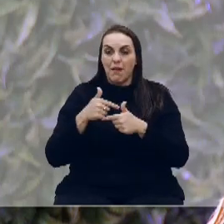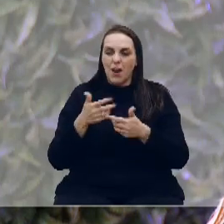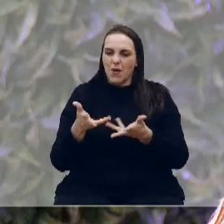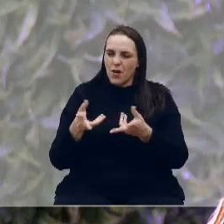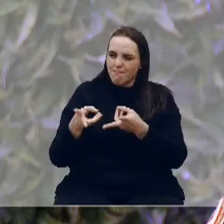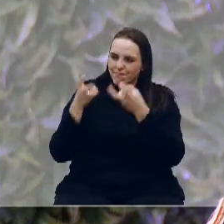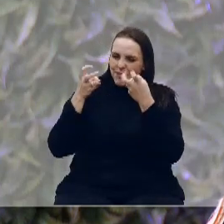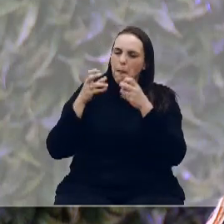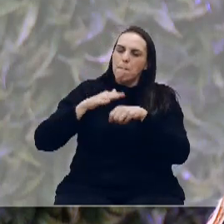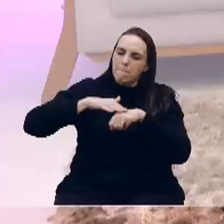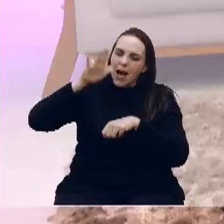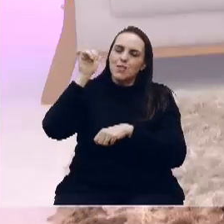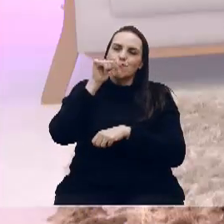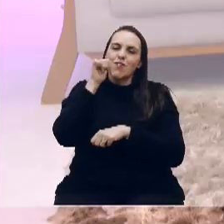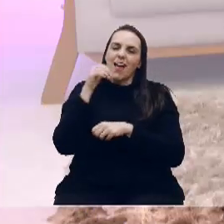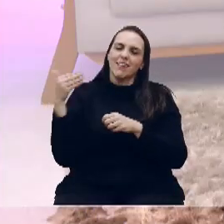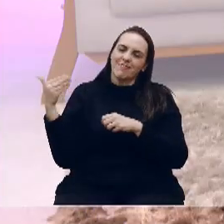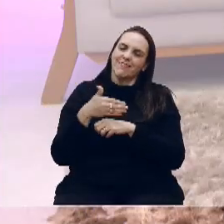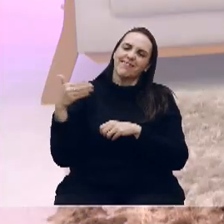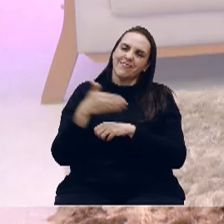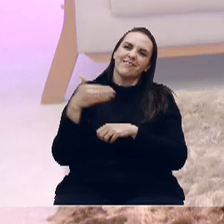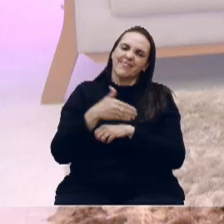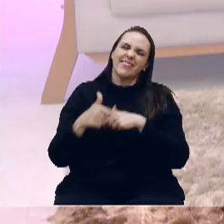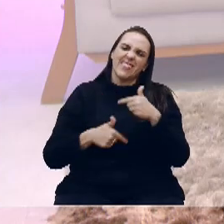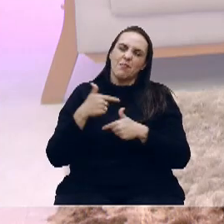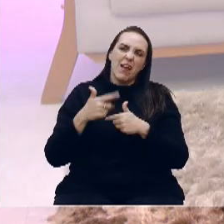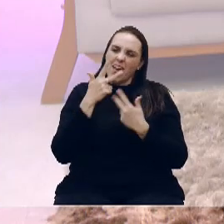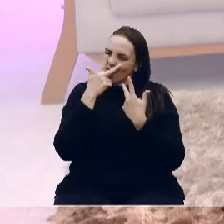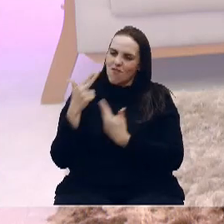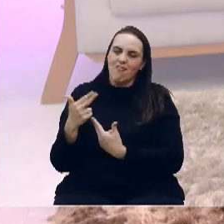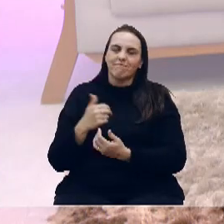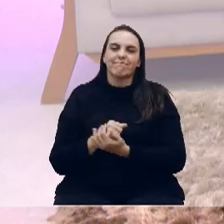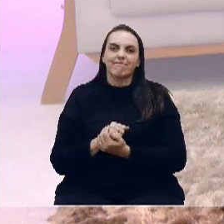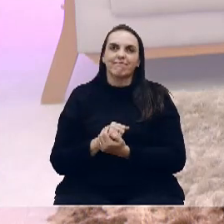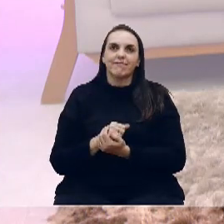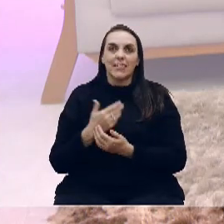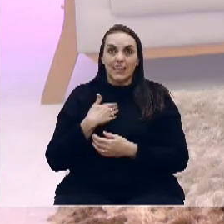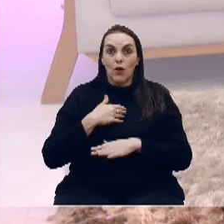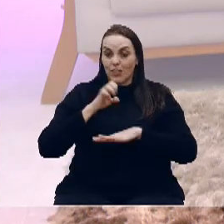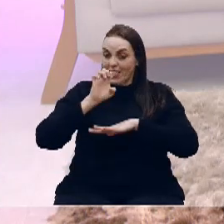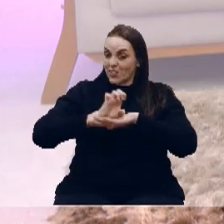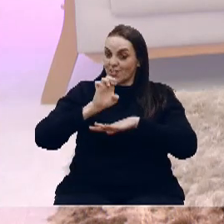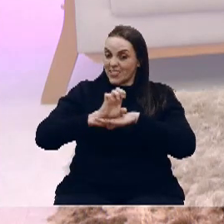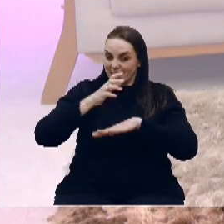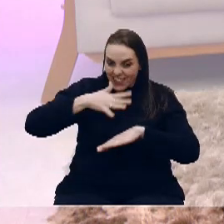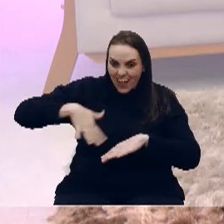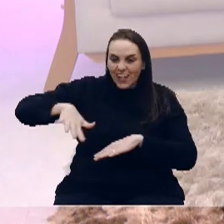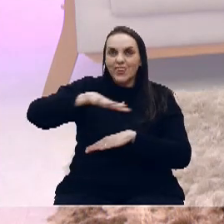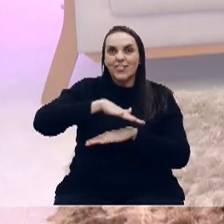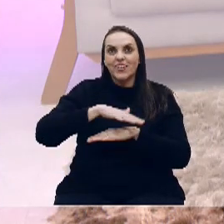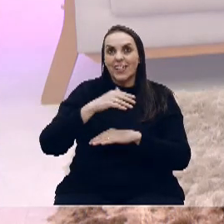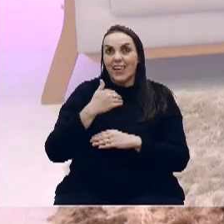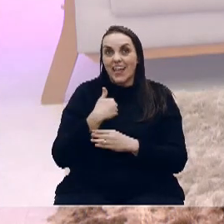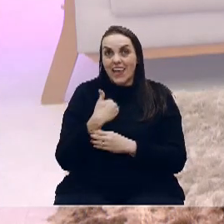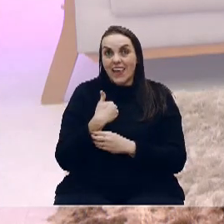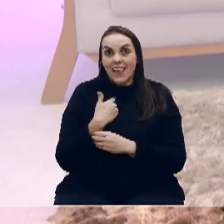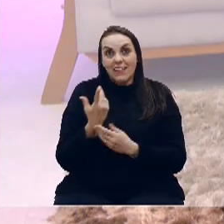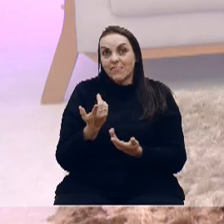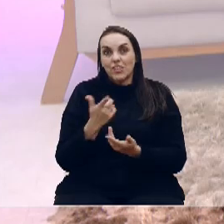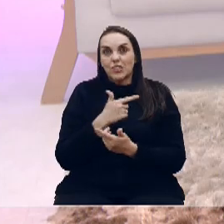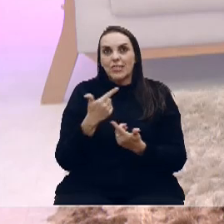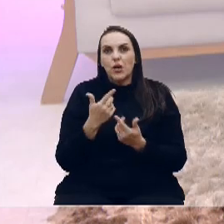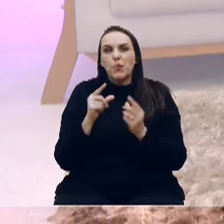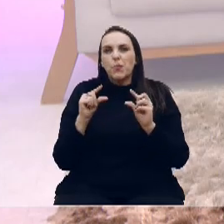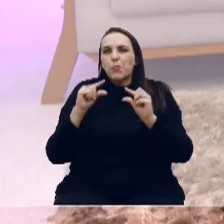o que eu faço. Legal. Então, dentro do estado, é como a gente comentou antes, ali no nosso estado nós temos